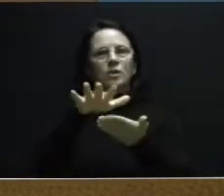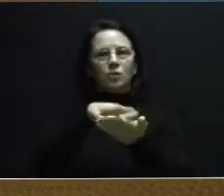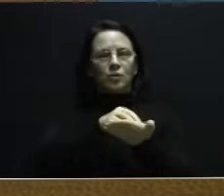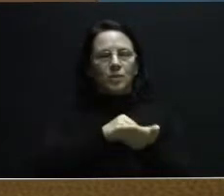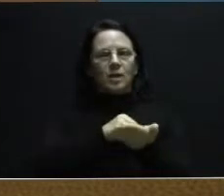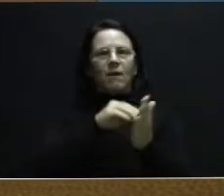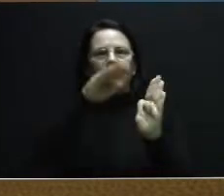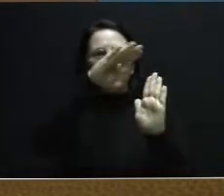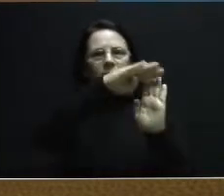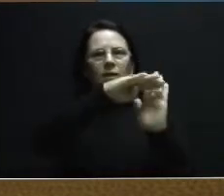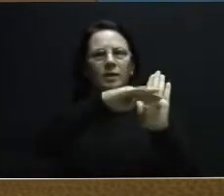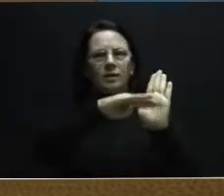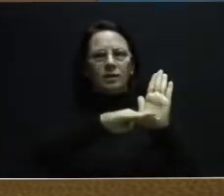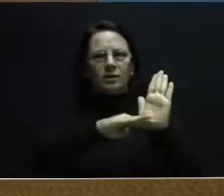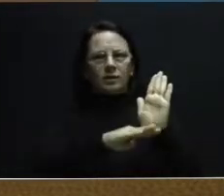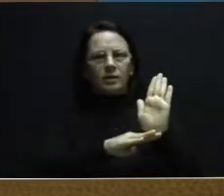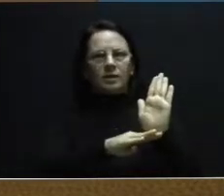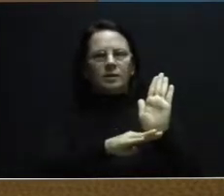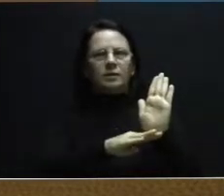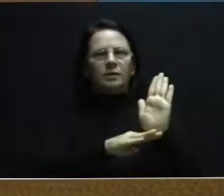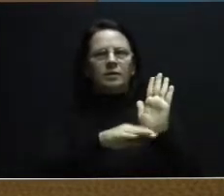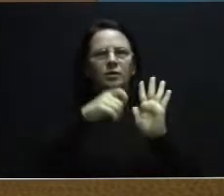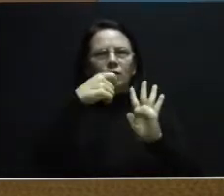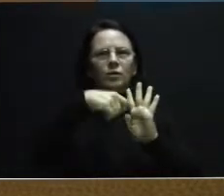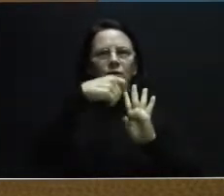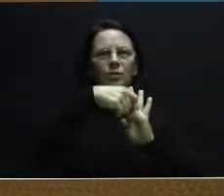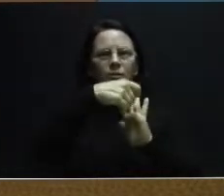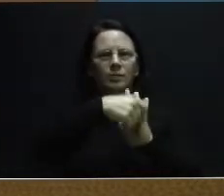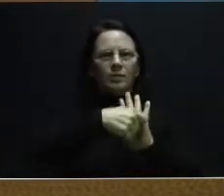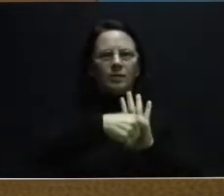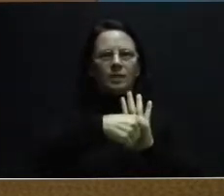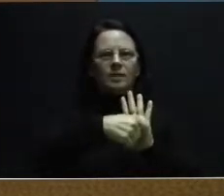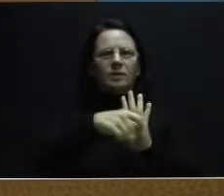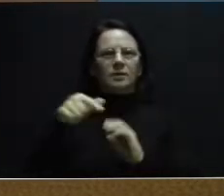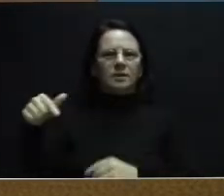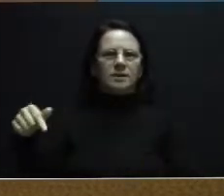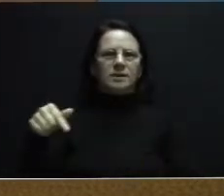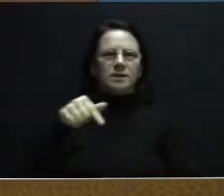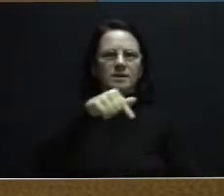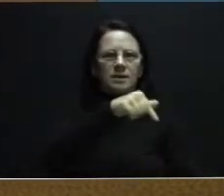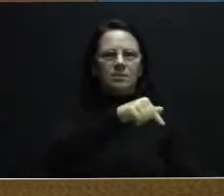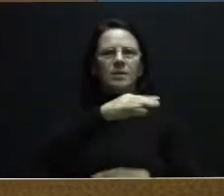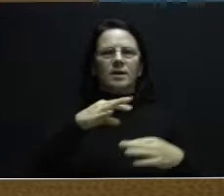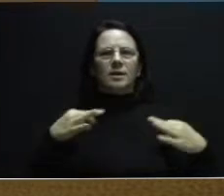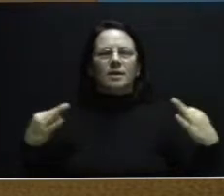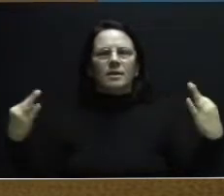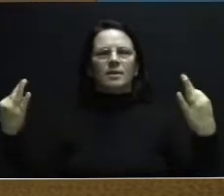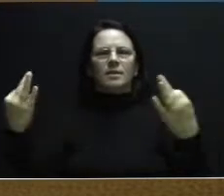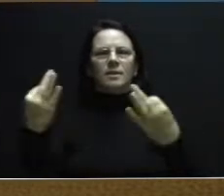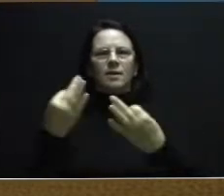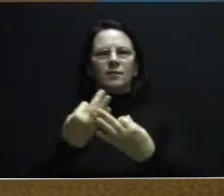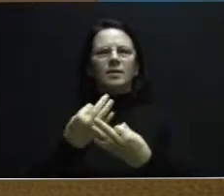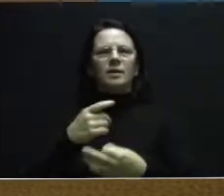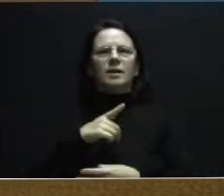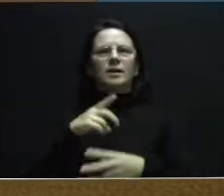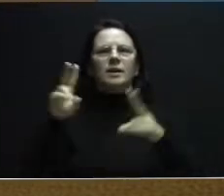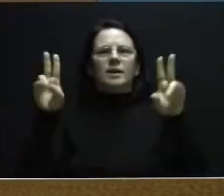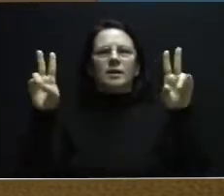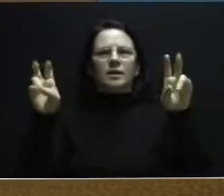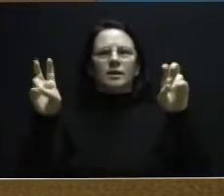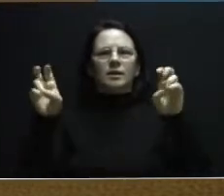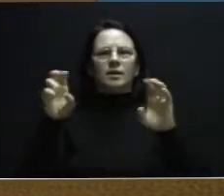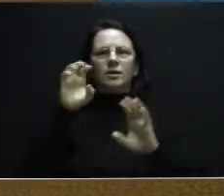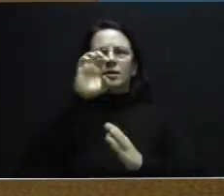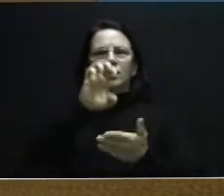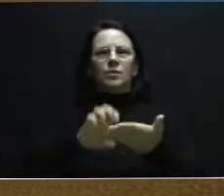acompanha o calendário da Igreja Católica, que neste ano, em sua Semana Nacional da Família, tem o tema O